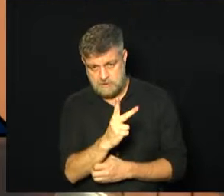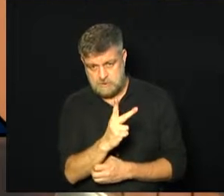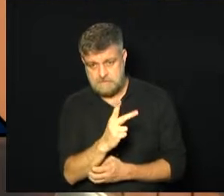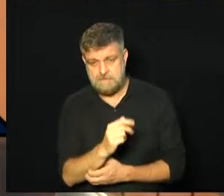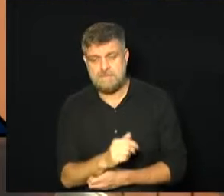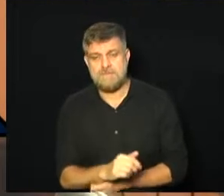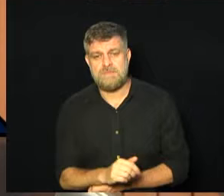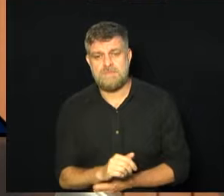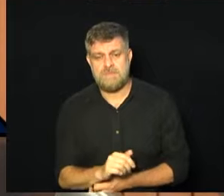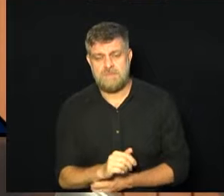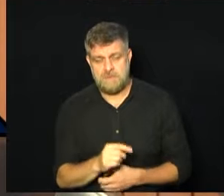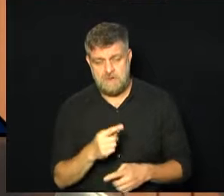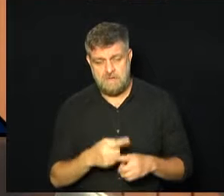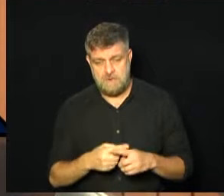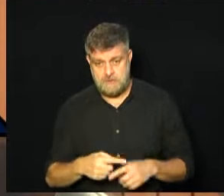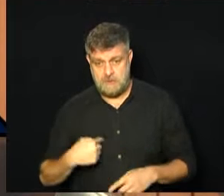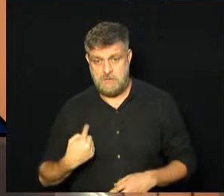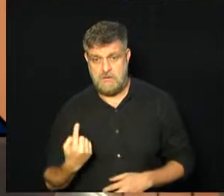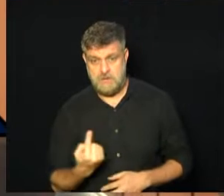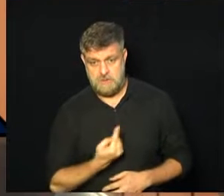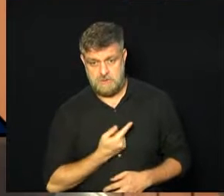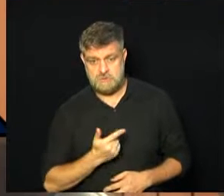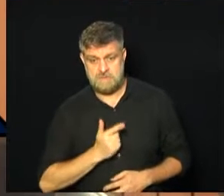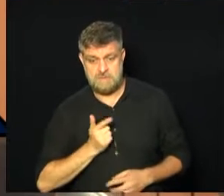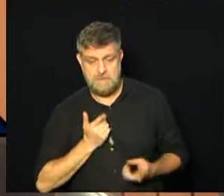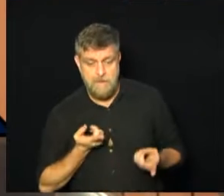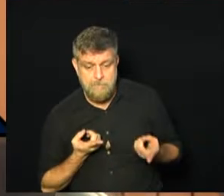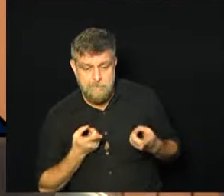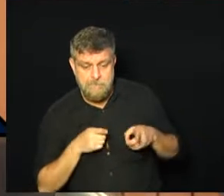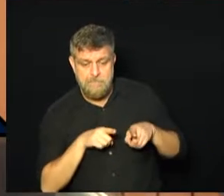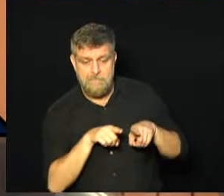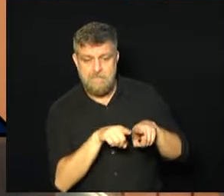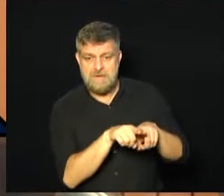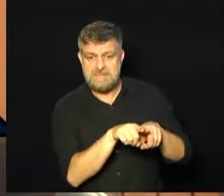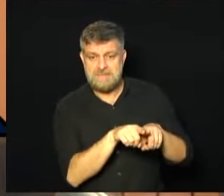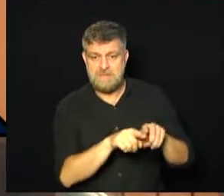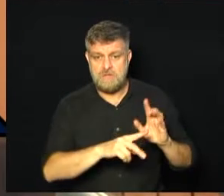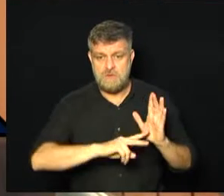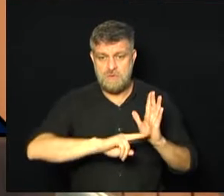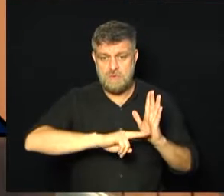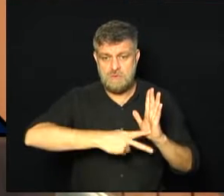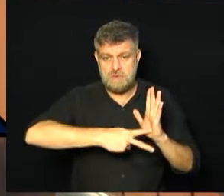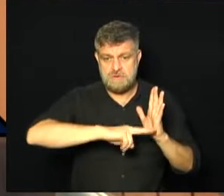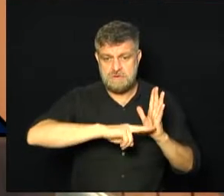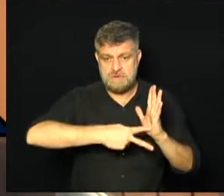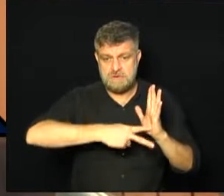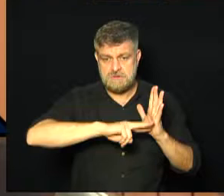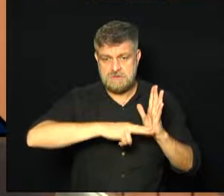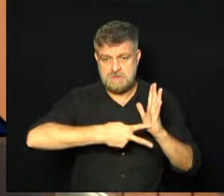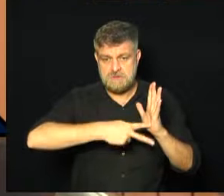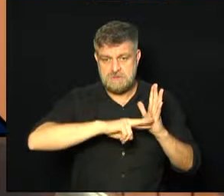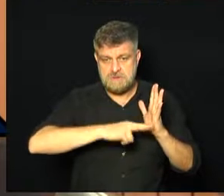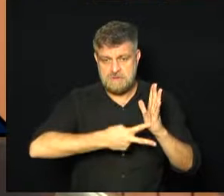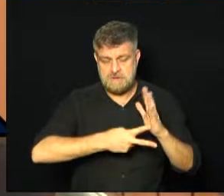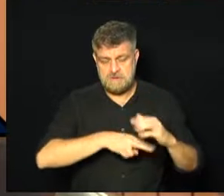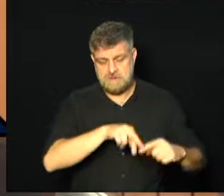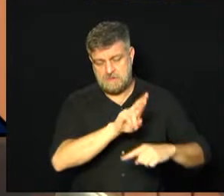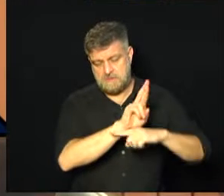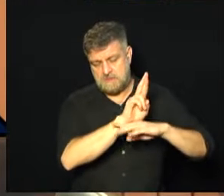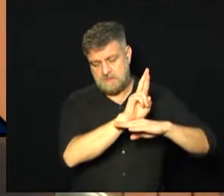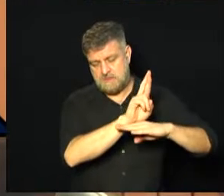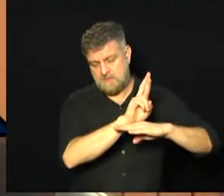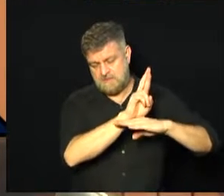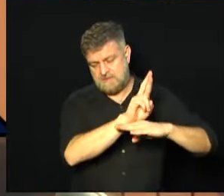muito porque nós também tivemos uma parceria com um sindicato aqui para nós, que é um sindicato que representa muito, representa uma